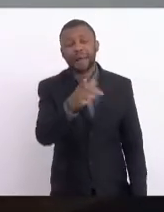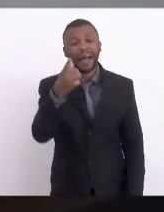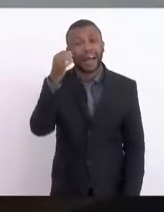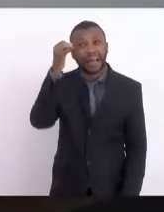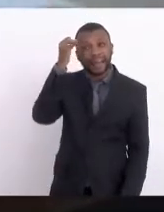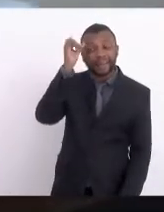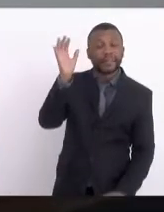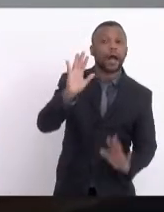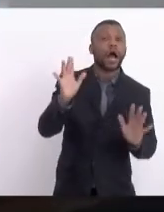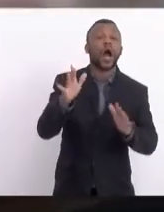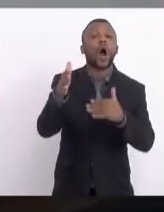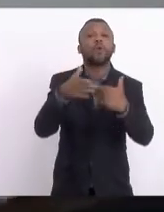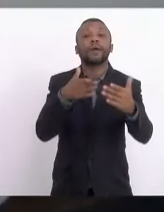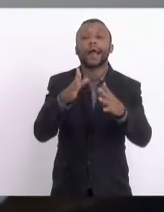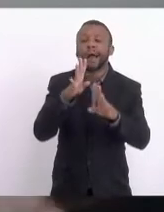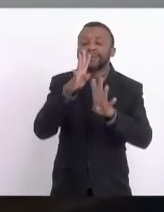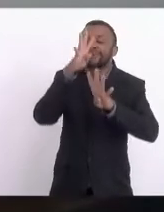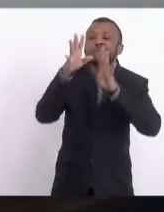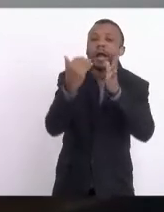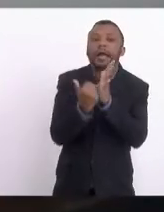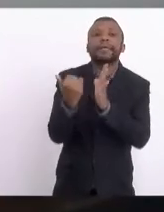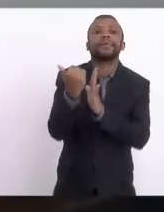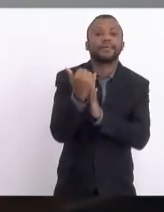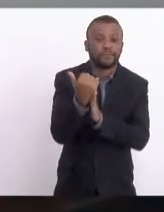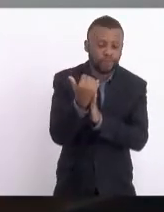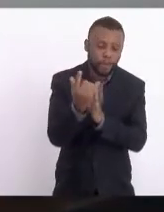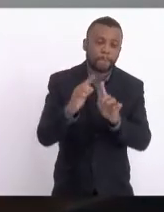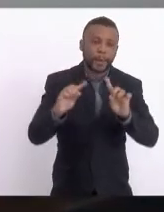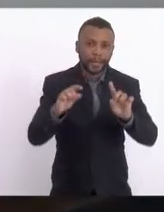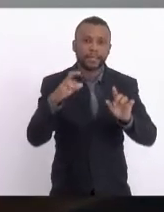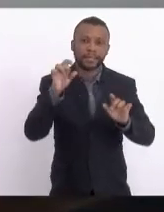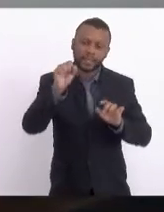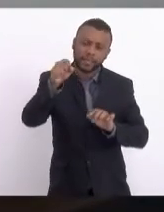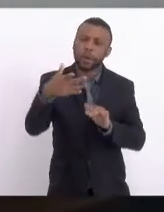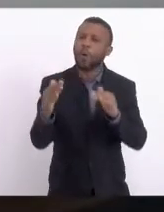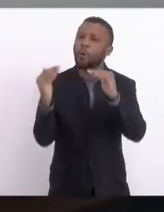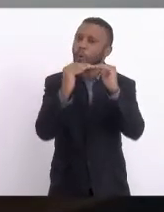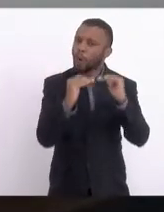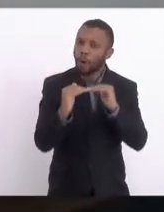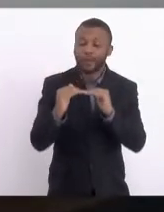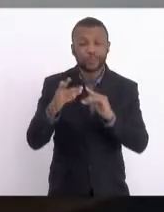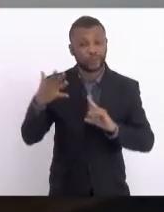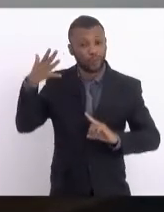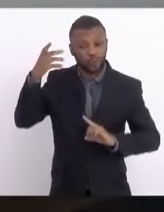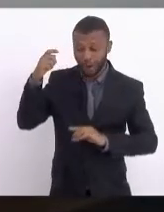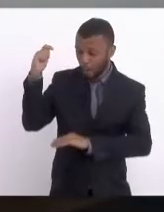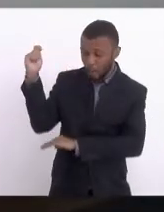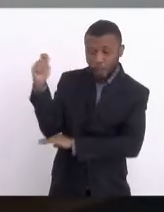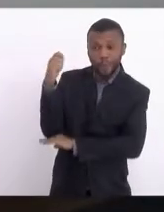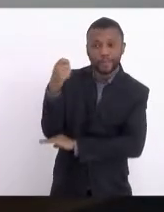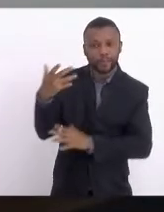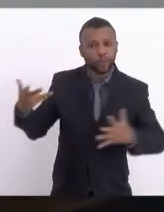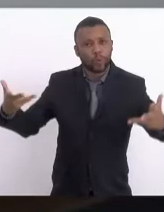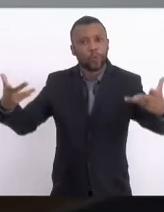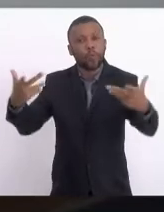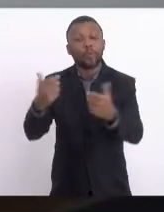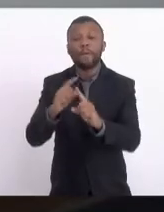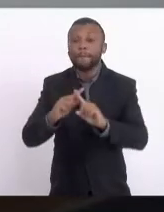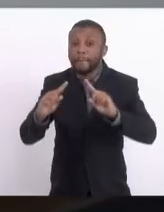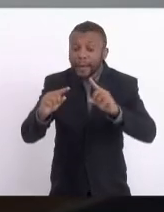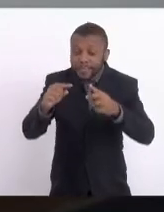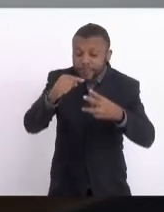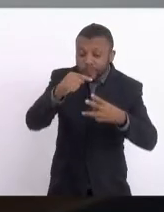mal-entendido. É um grande acontecimento musical, artístico-musical. Agora, as 3 questões que